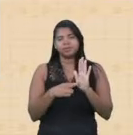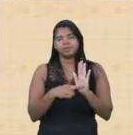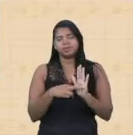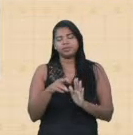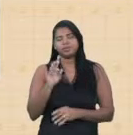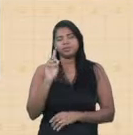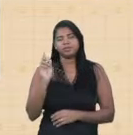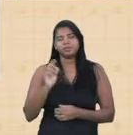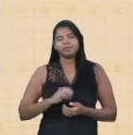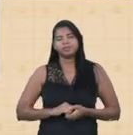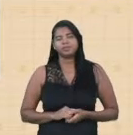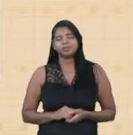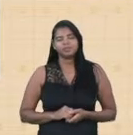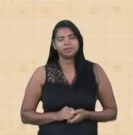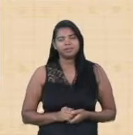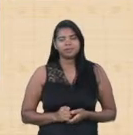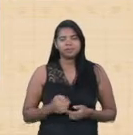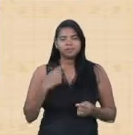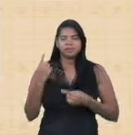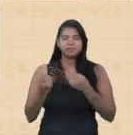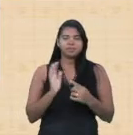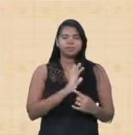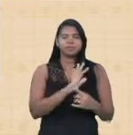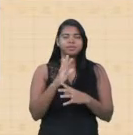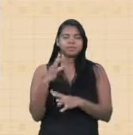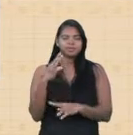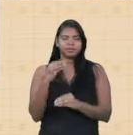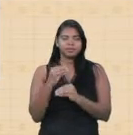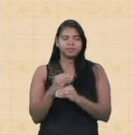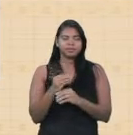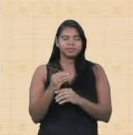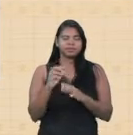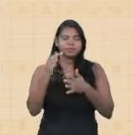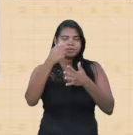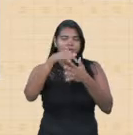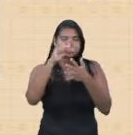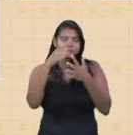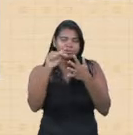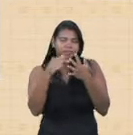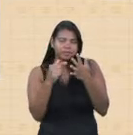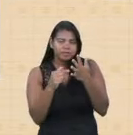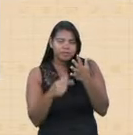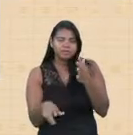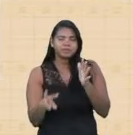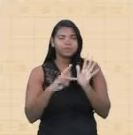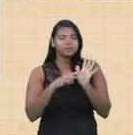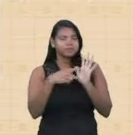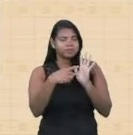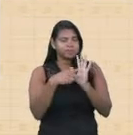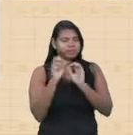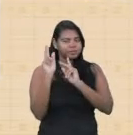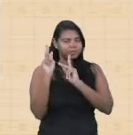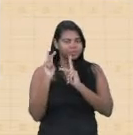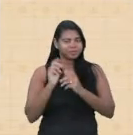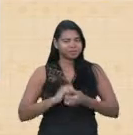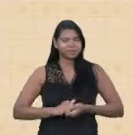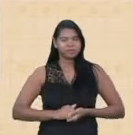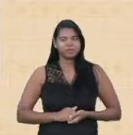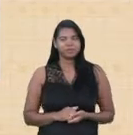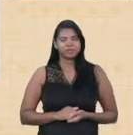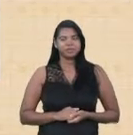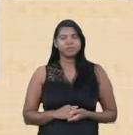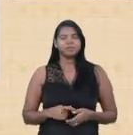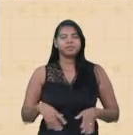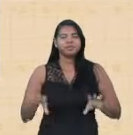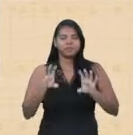direita. E aí, cada posiçãozinha do dedo, ela vai ter um significado. Belezinha? Então, a equação